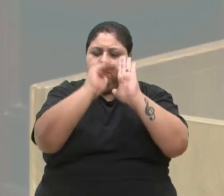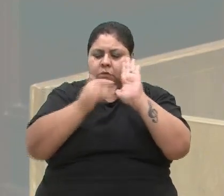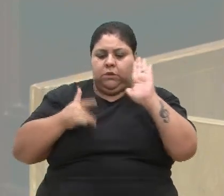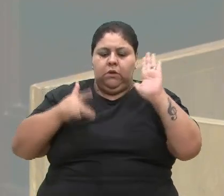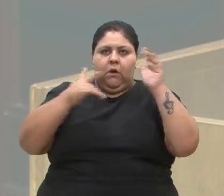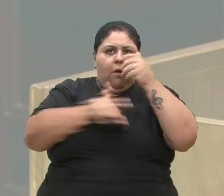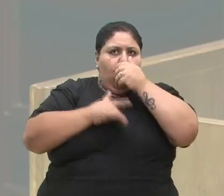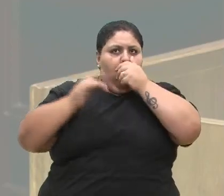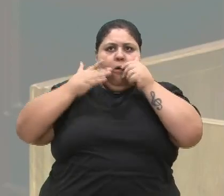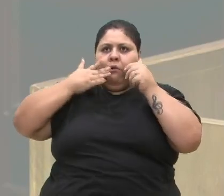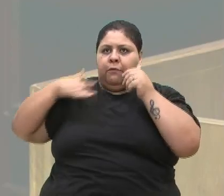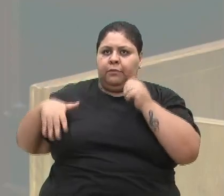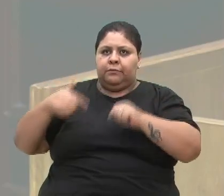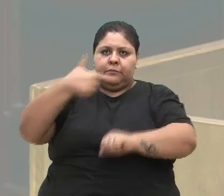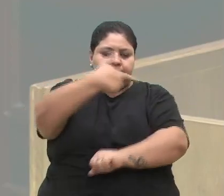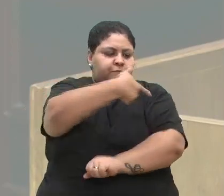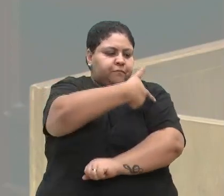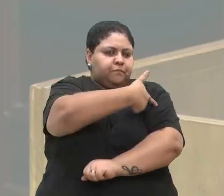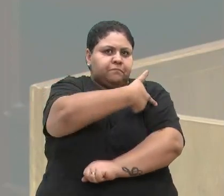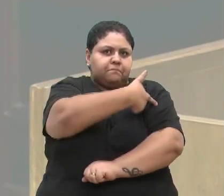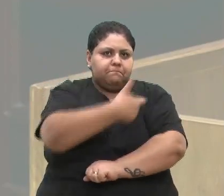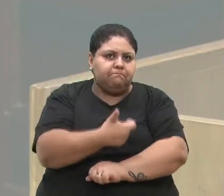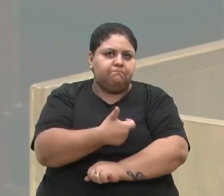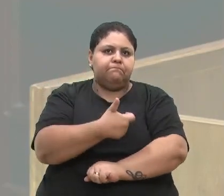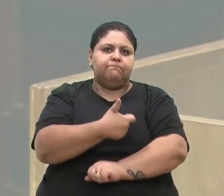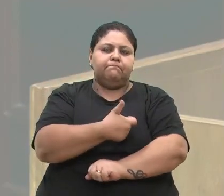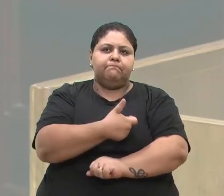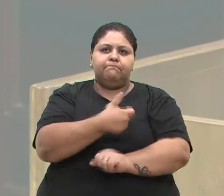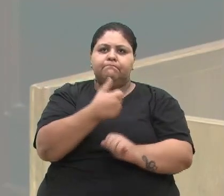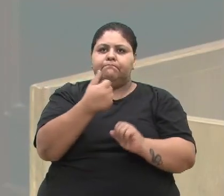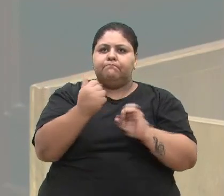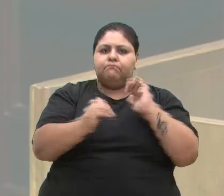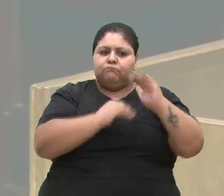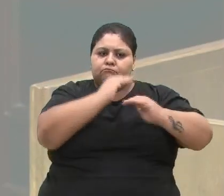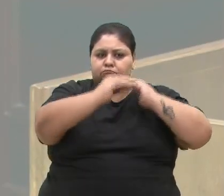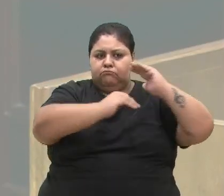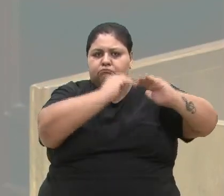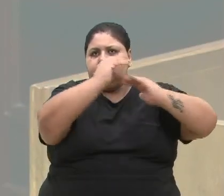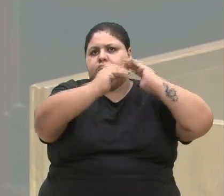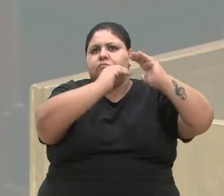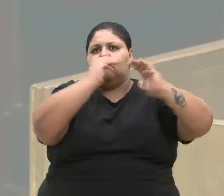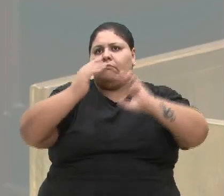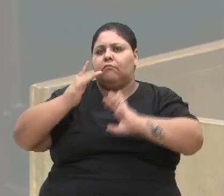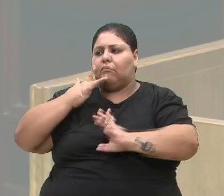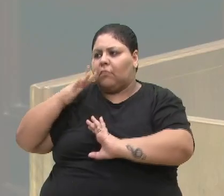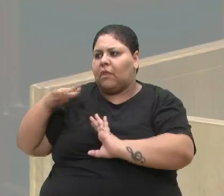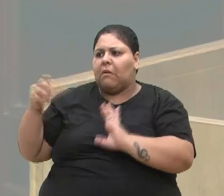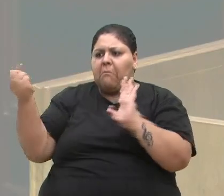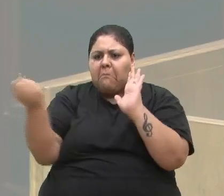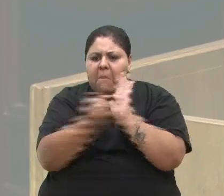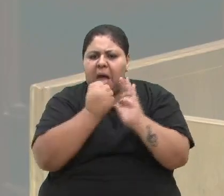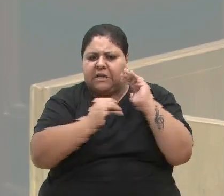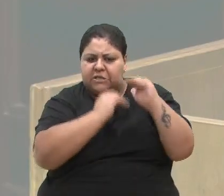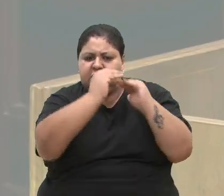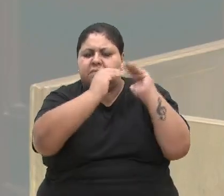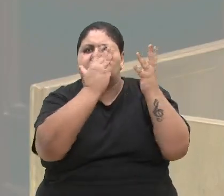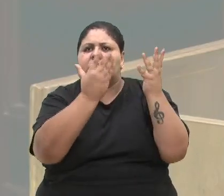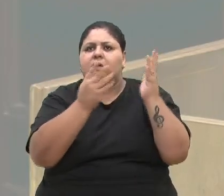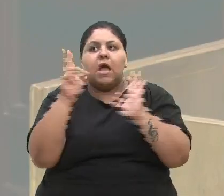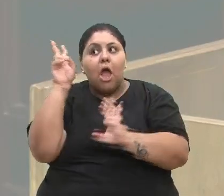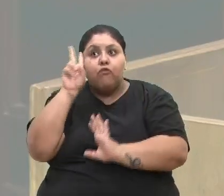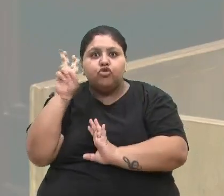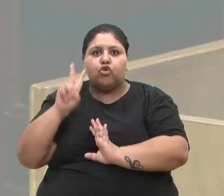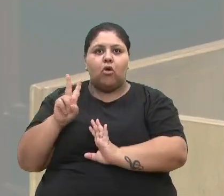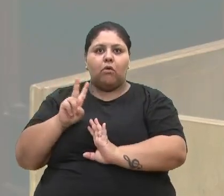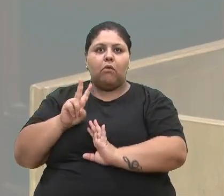da criança, desde vacinação, marcos do desenvolvimento infantil, é o histórico dessa